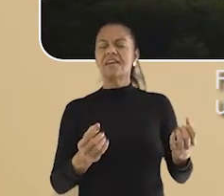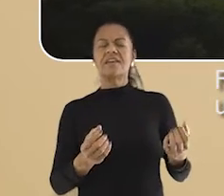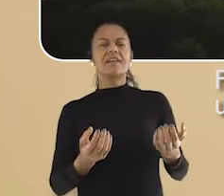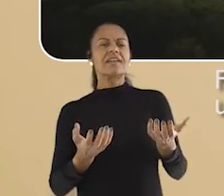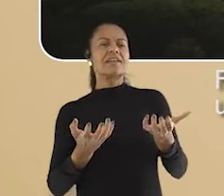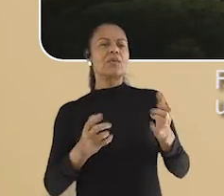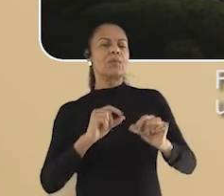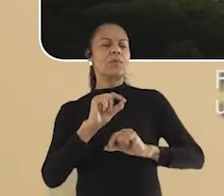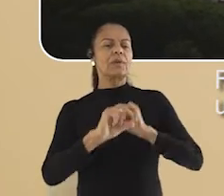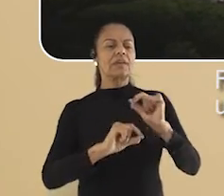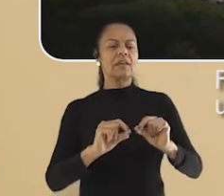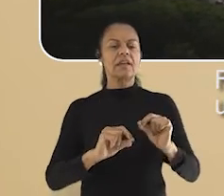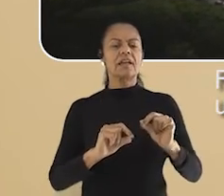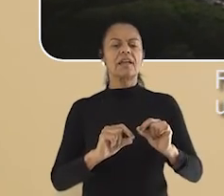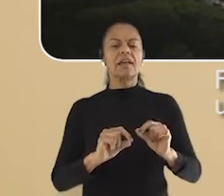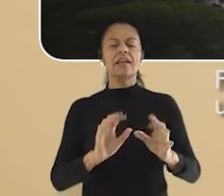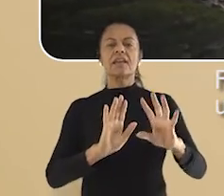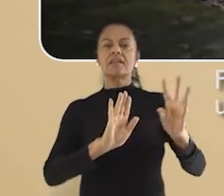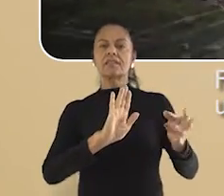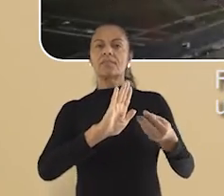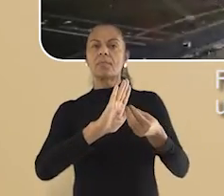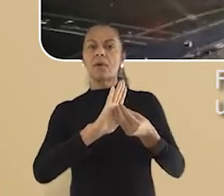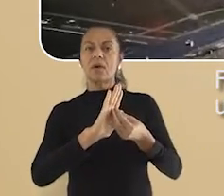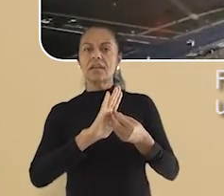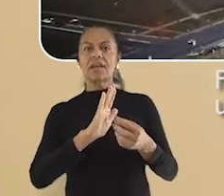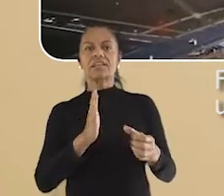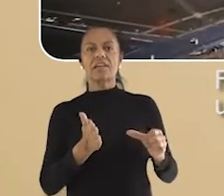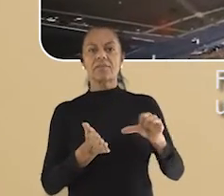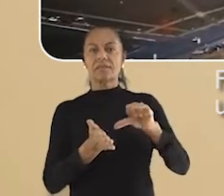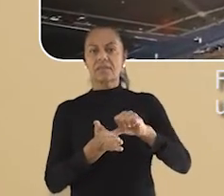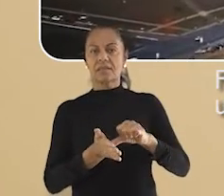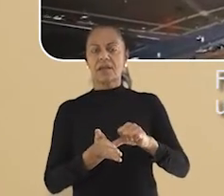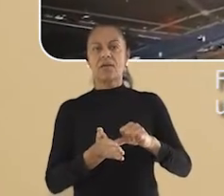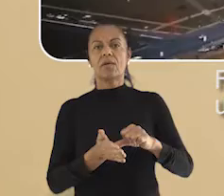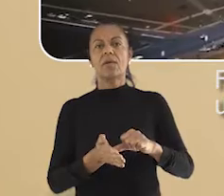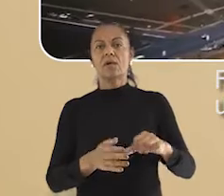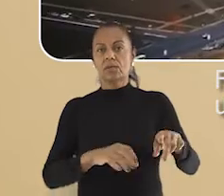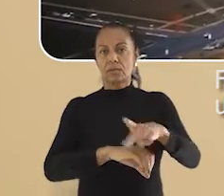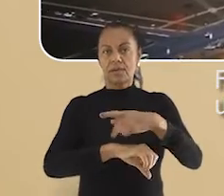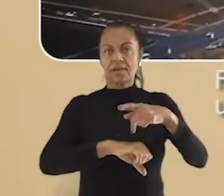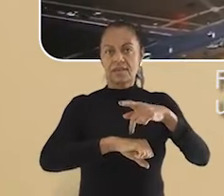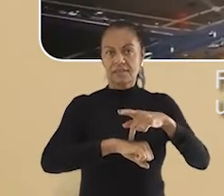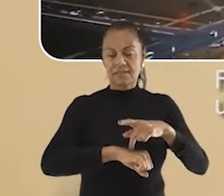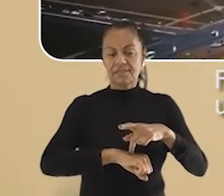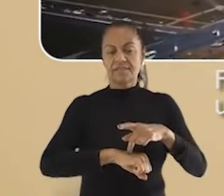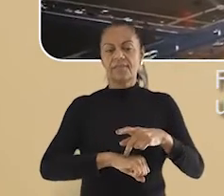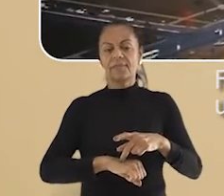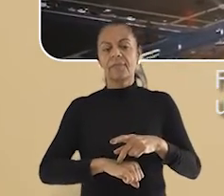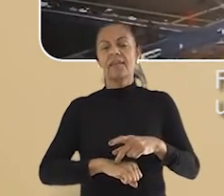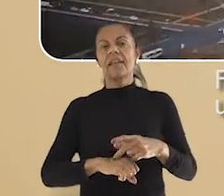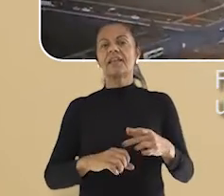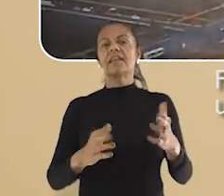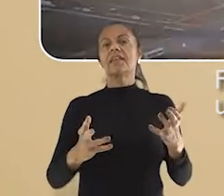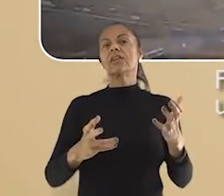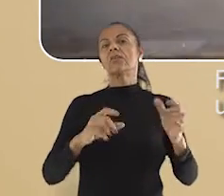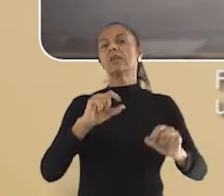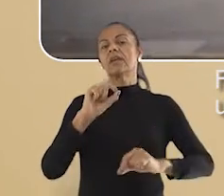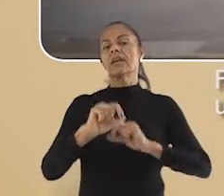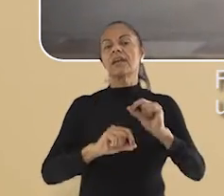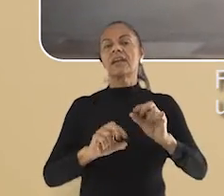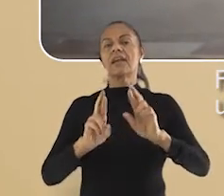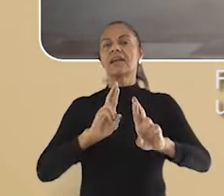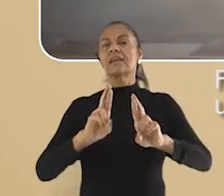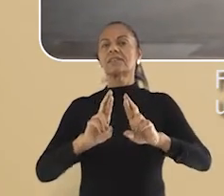ordenada, eficiente, agradável para se viver e que ao mesmo tempo tivesse a dimensão simbólica de capital do país. Para